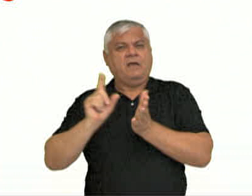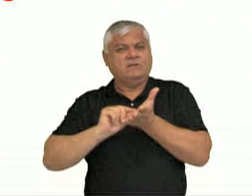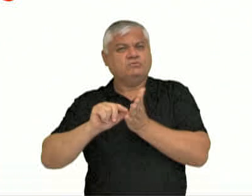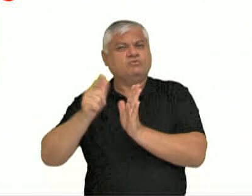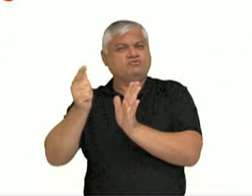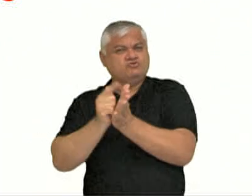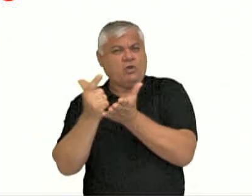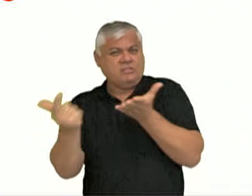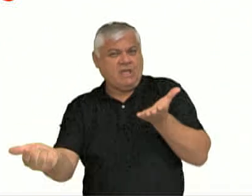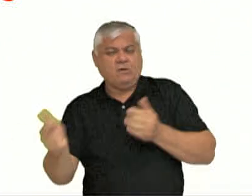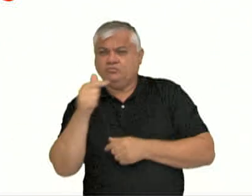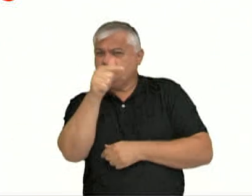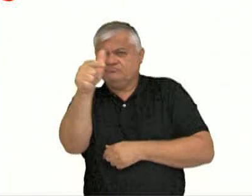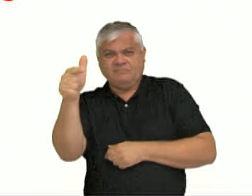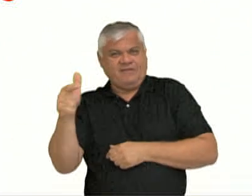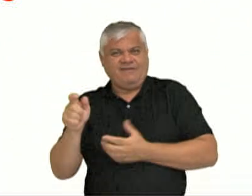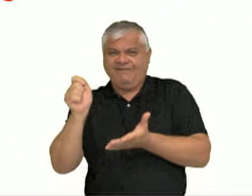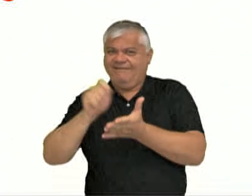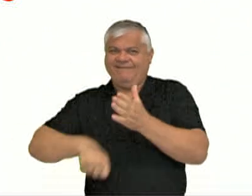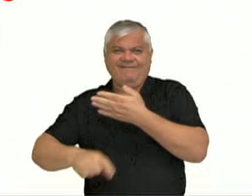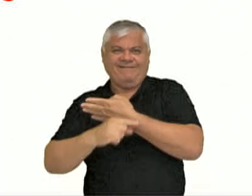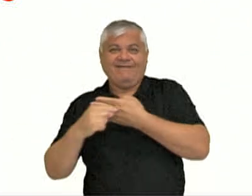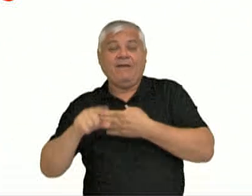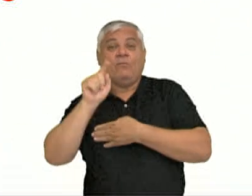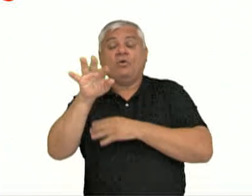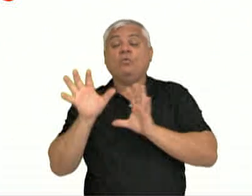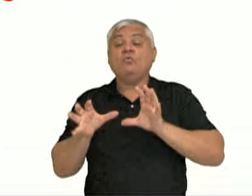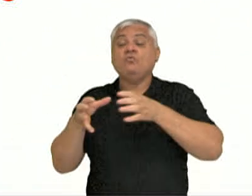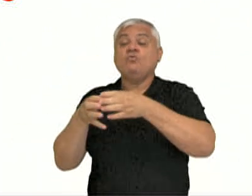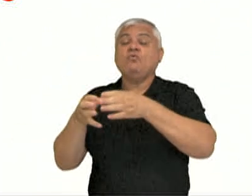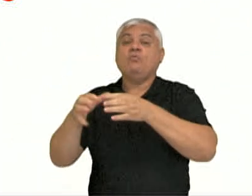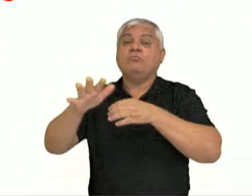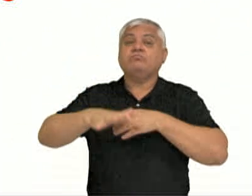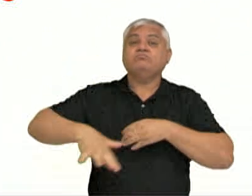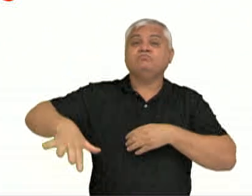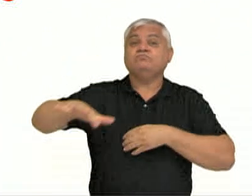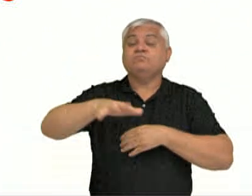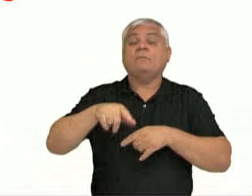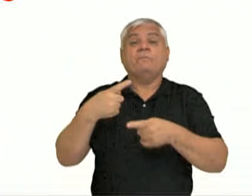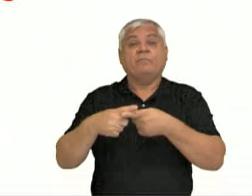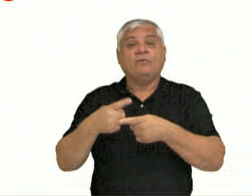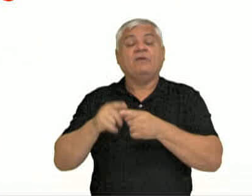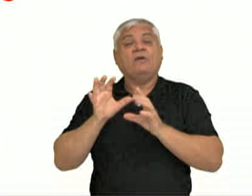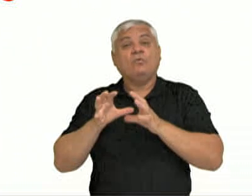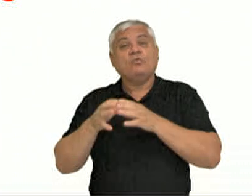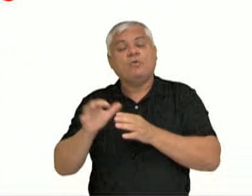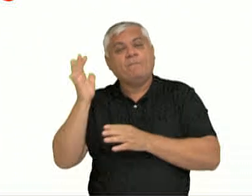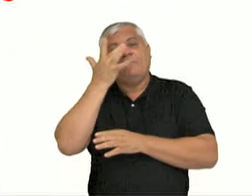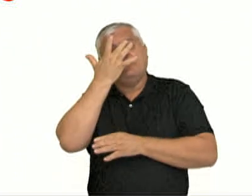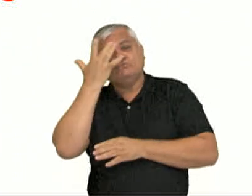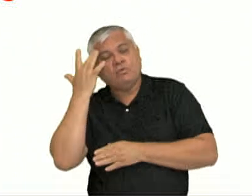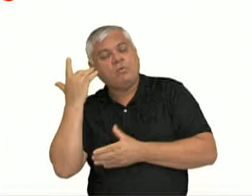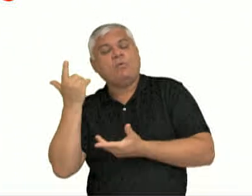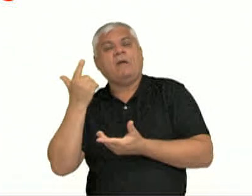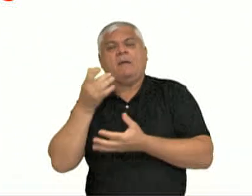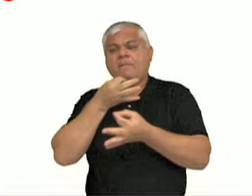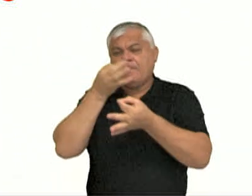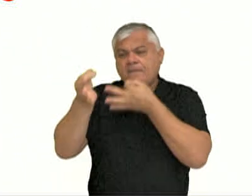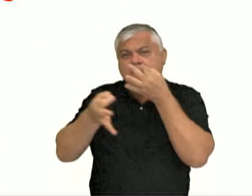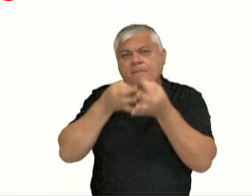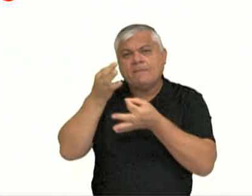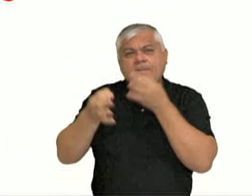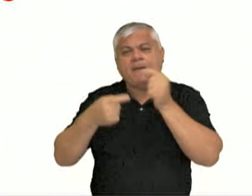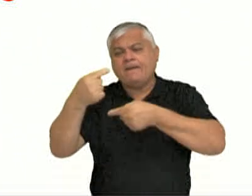o articulista, quem assina, ele é o autor. No editorial, um grupo de pessoas,